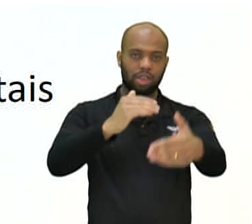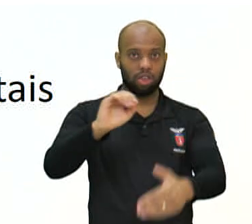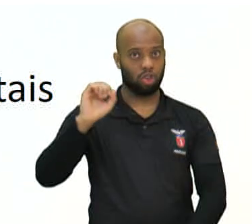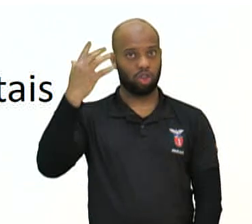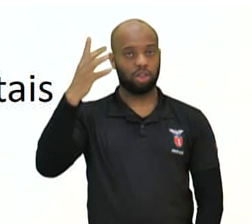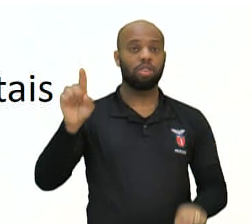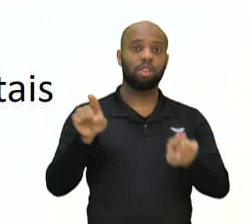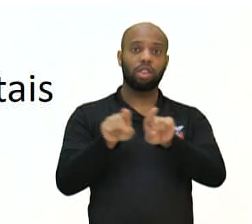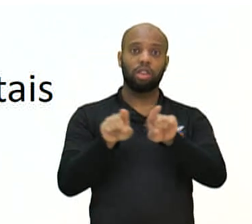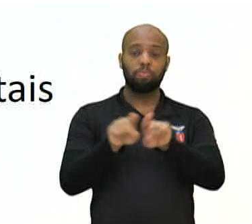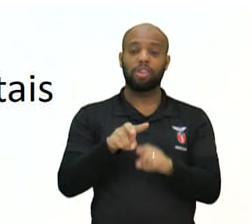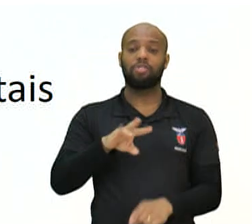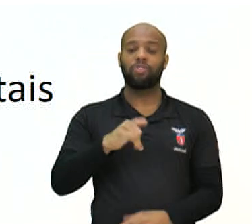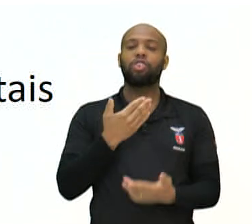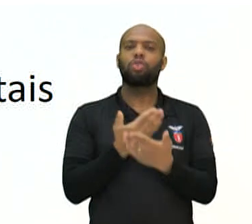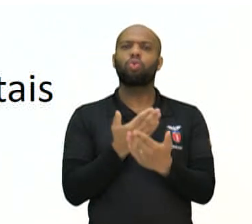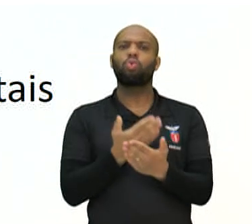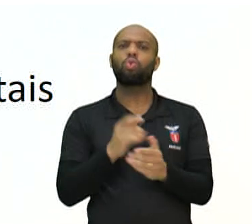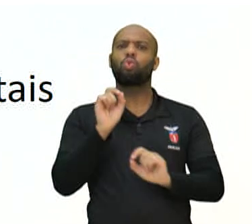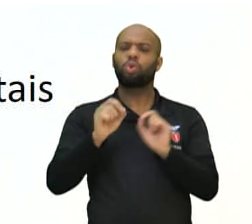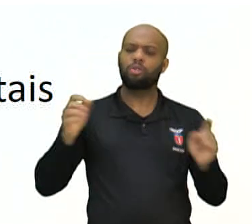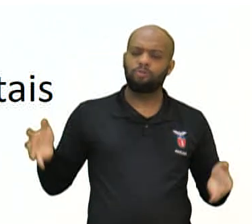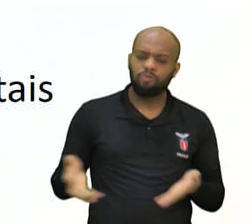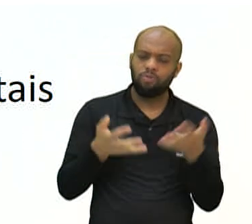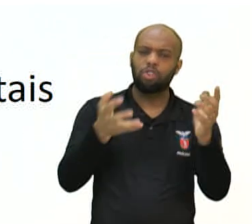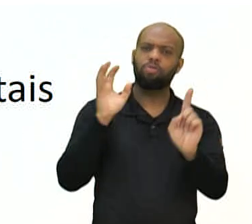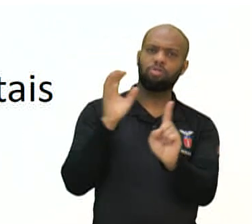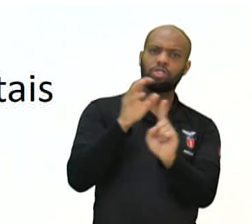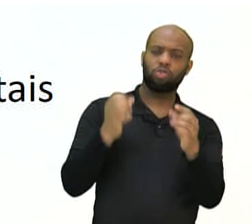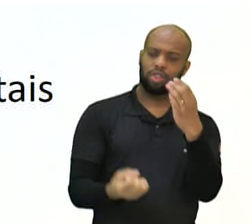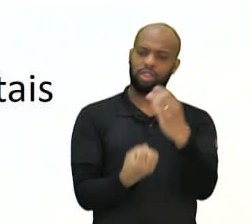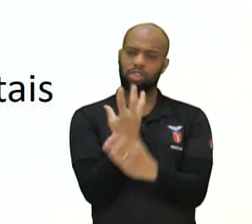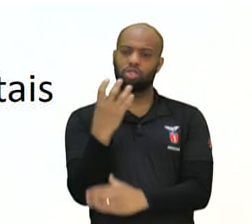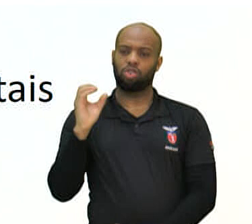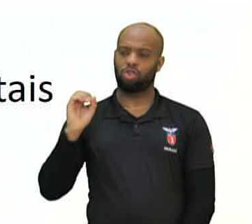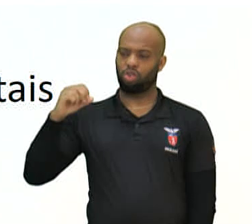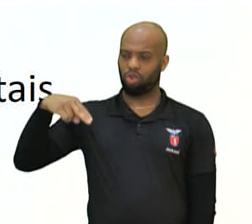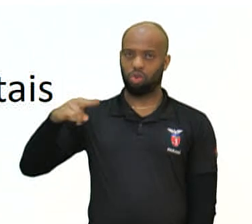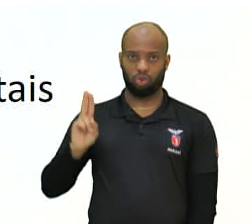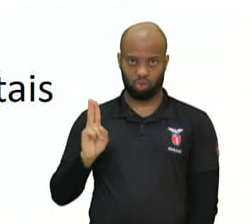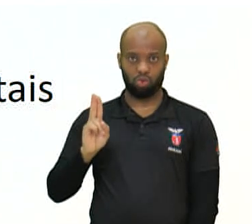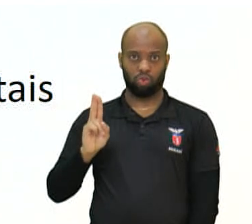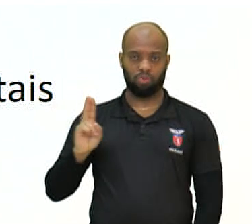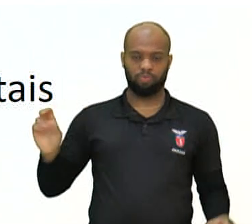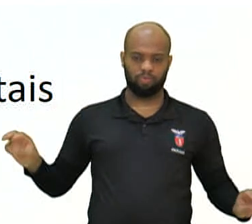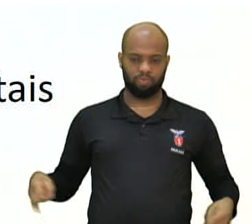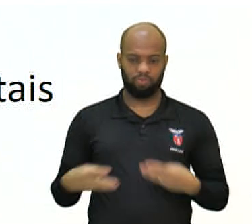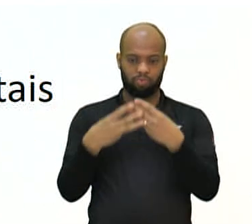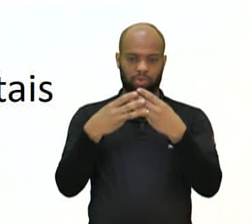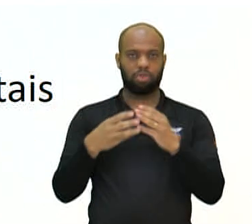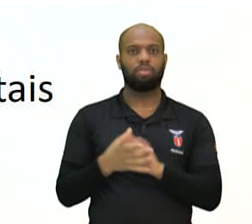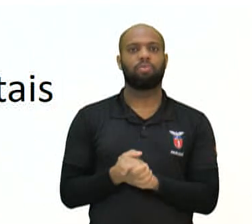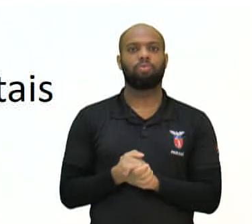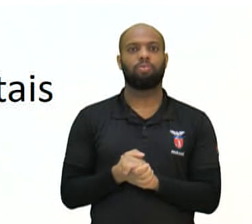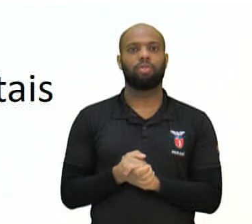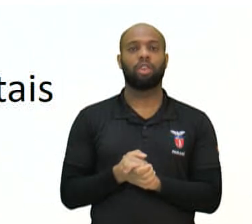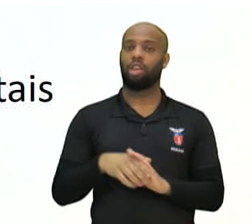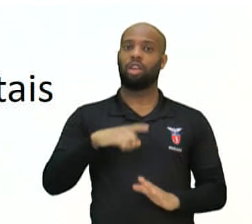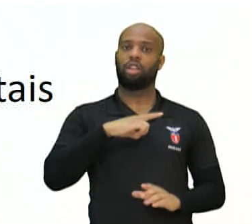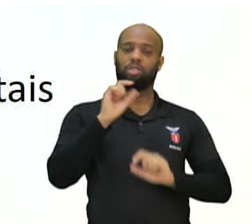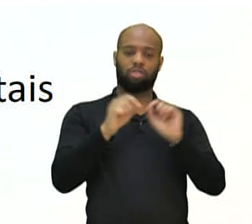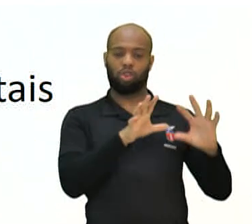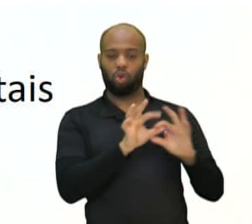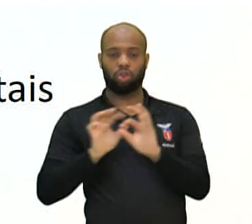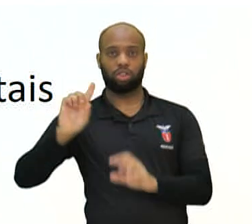disso, vamos discutir as motivações que levaram à criação da Organização das Nações Unidas, a ONU, no contexto